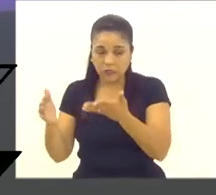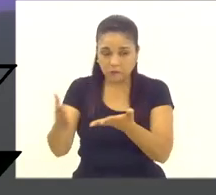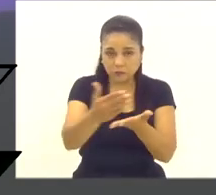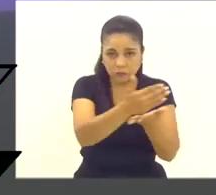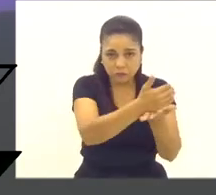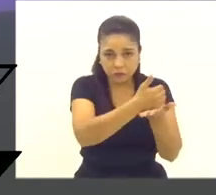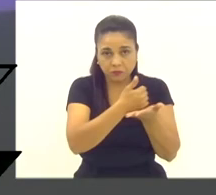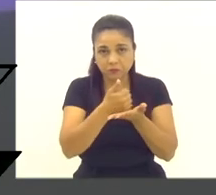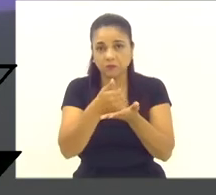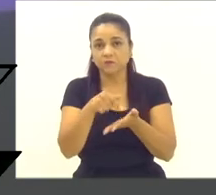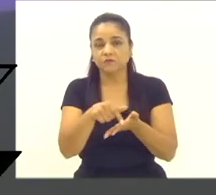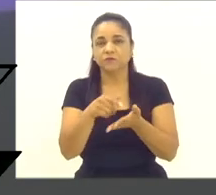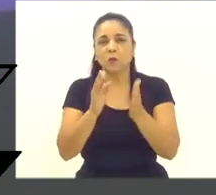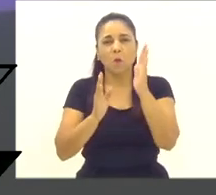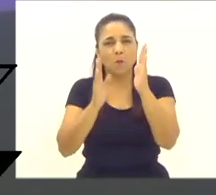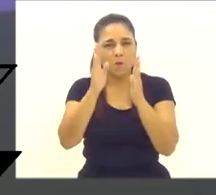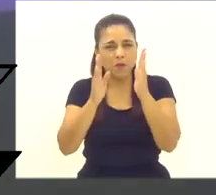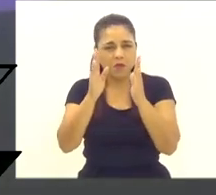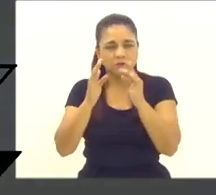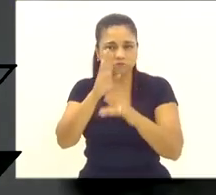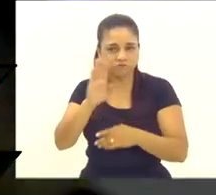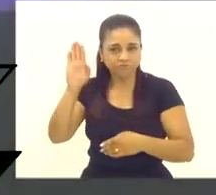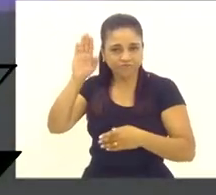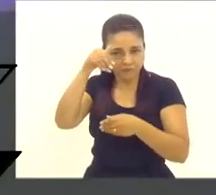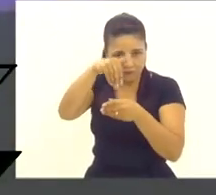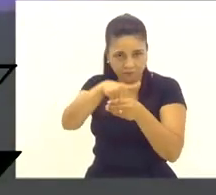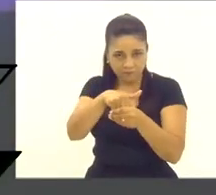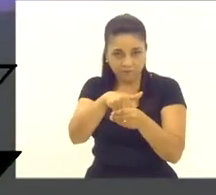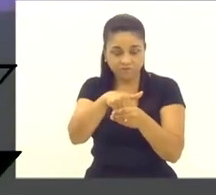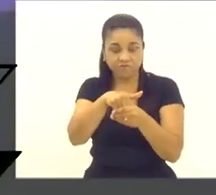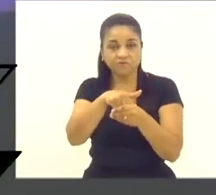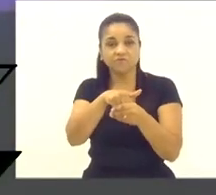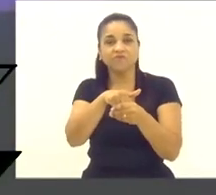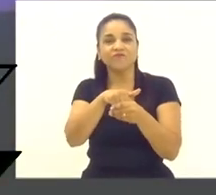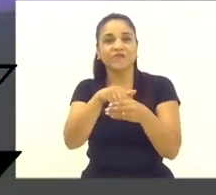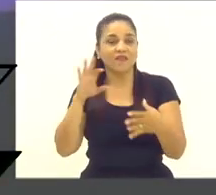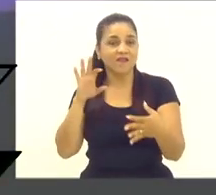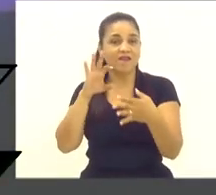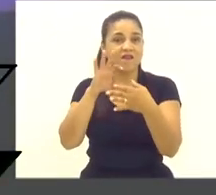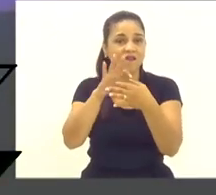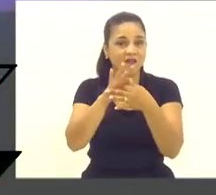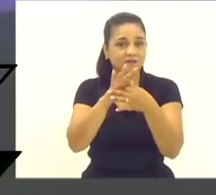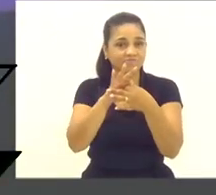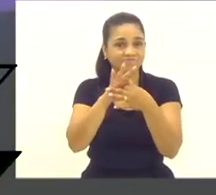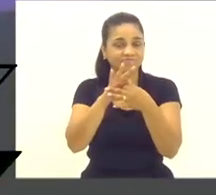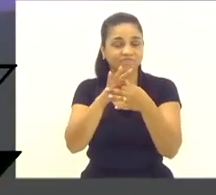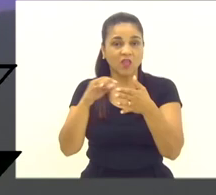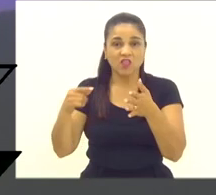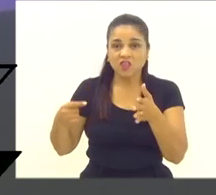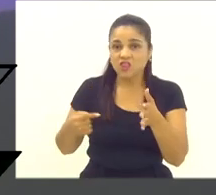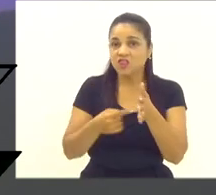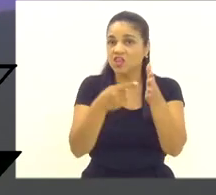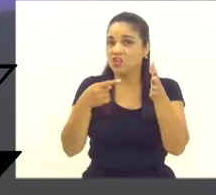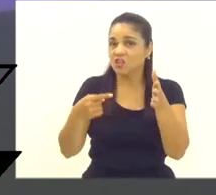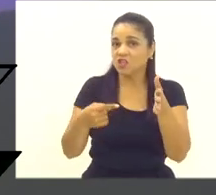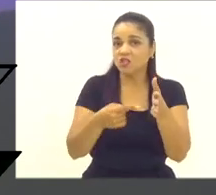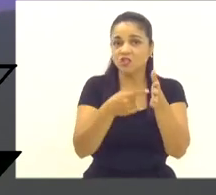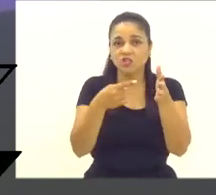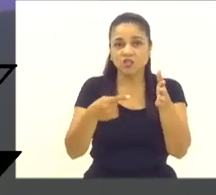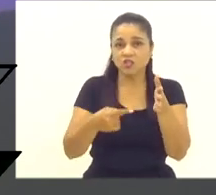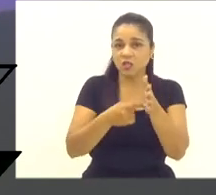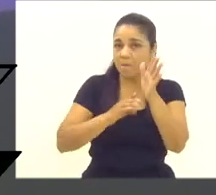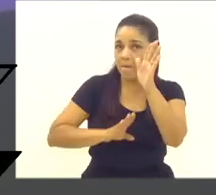período eleitoral ele tá relacionado diretamente a uma explosão de denúncias de racismo